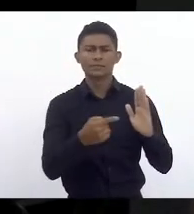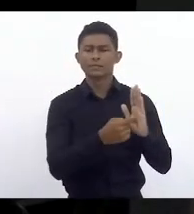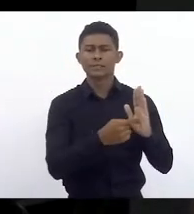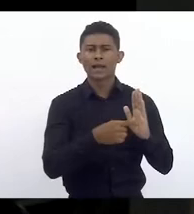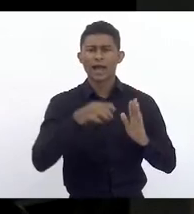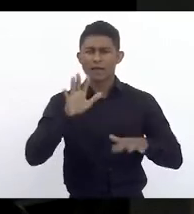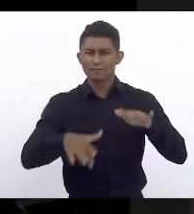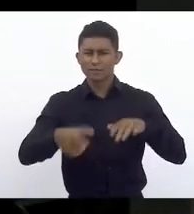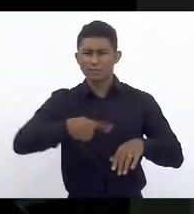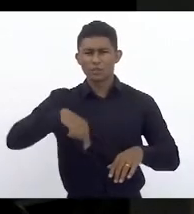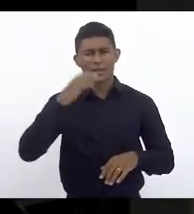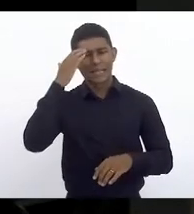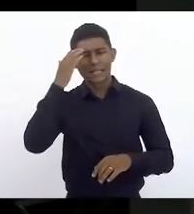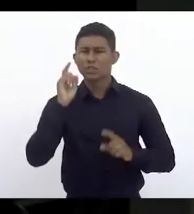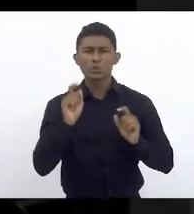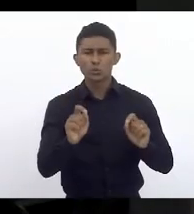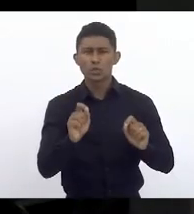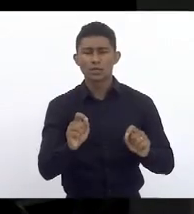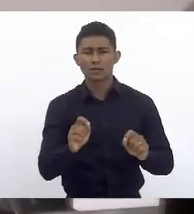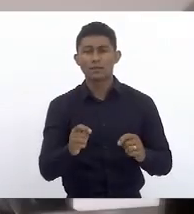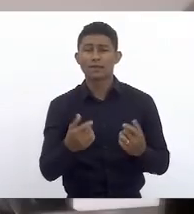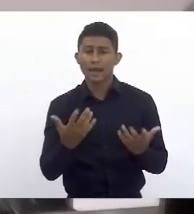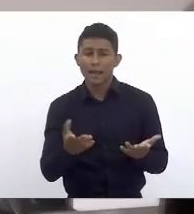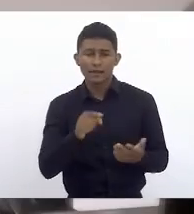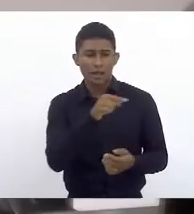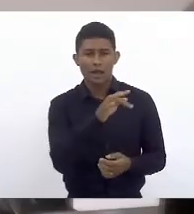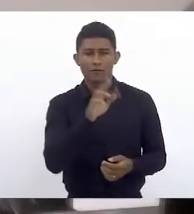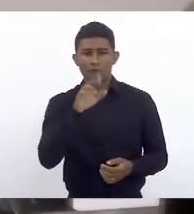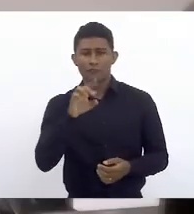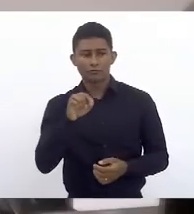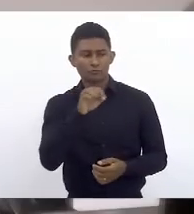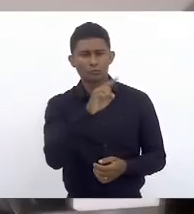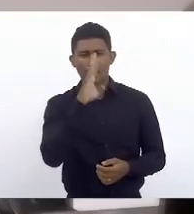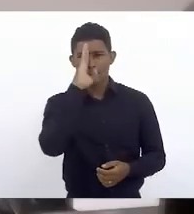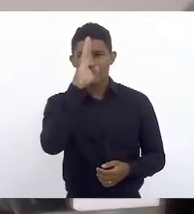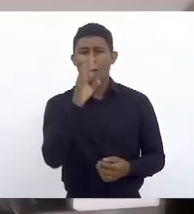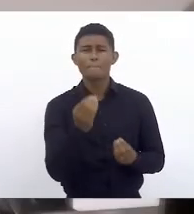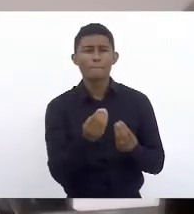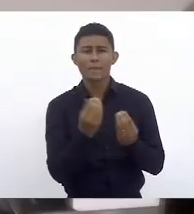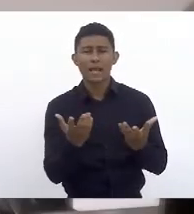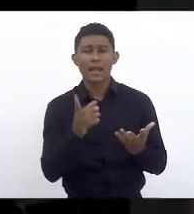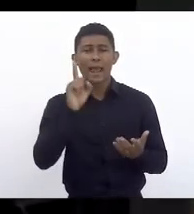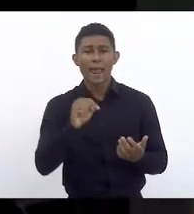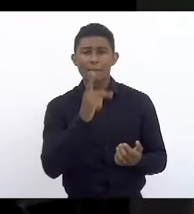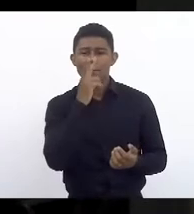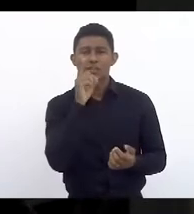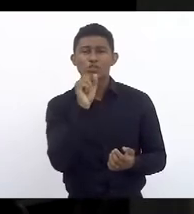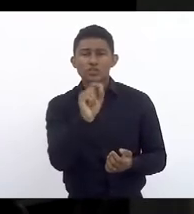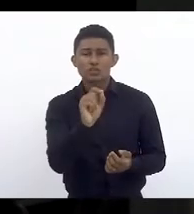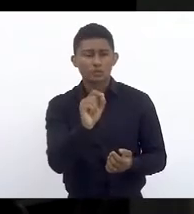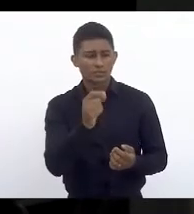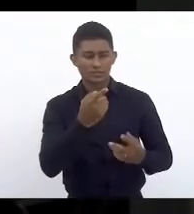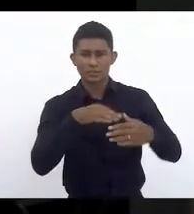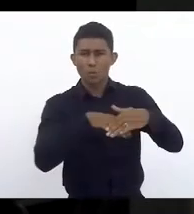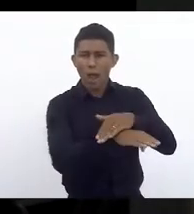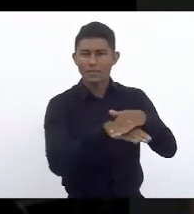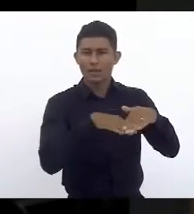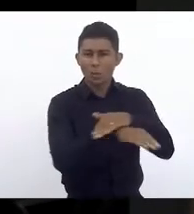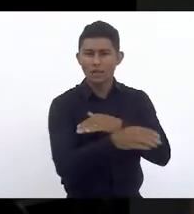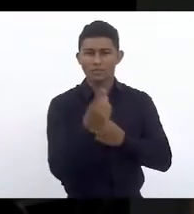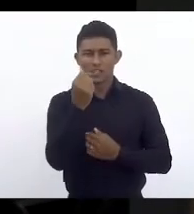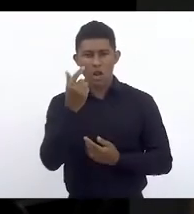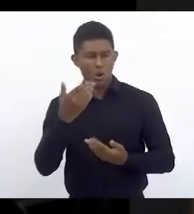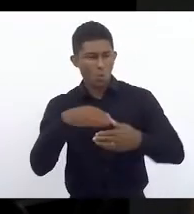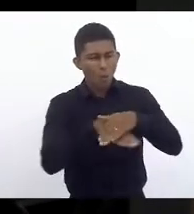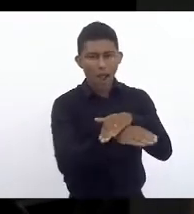a prioridade, né, do fundo soberano será a questão da poupança. Ela em